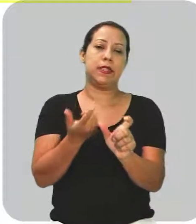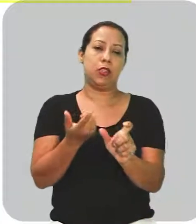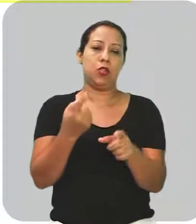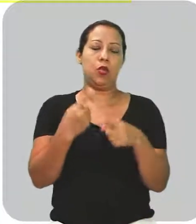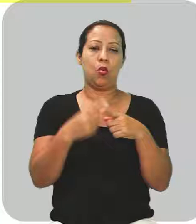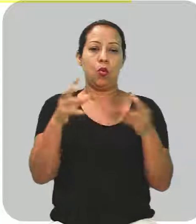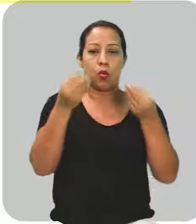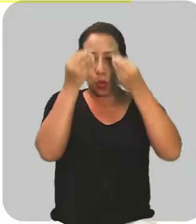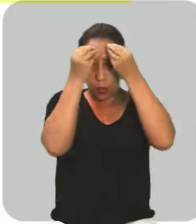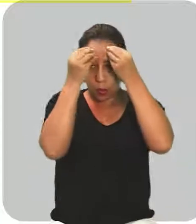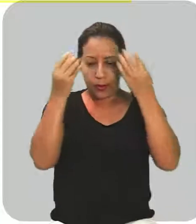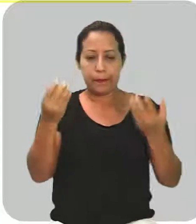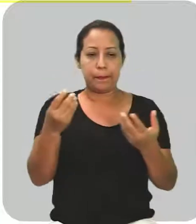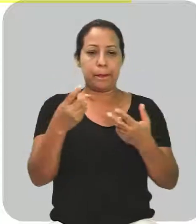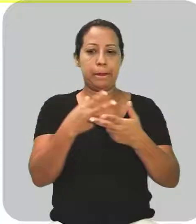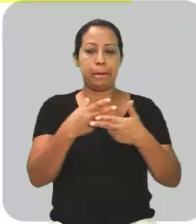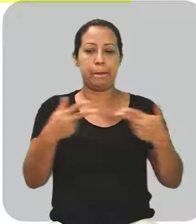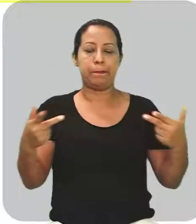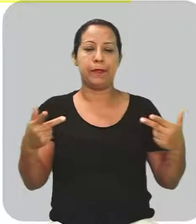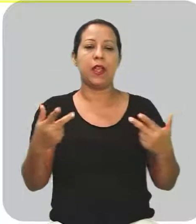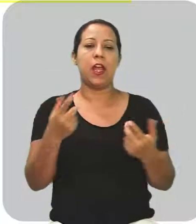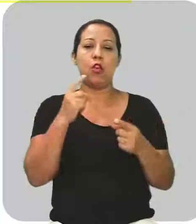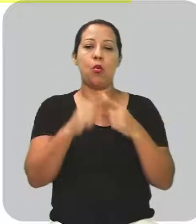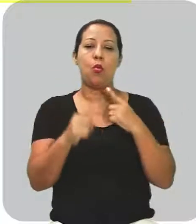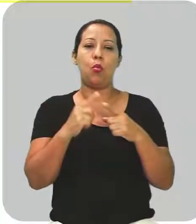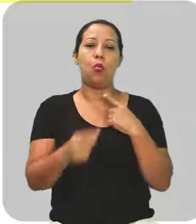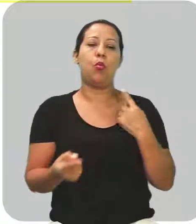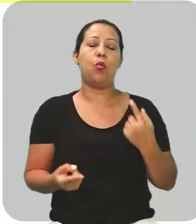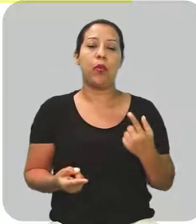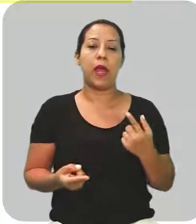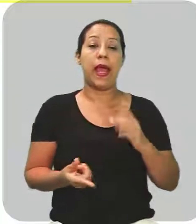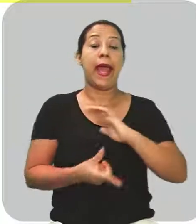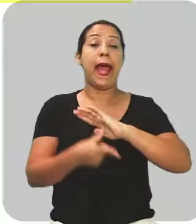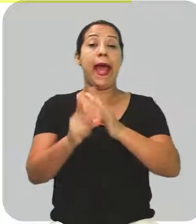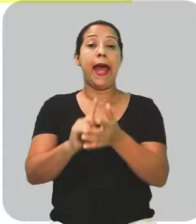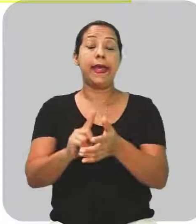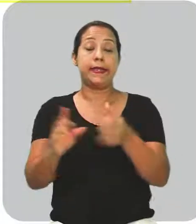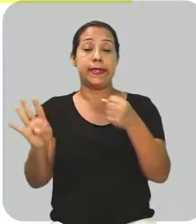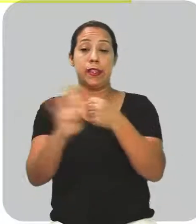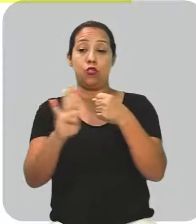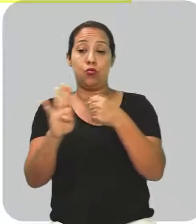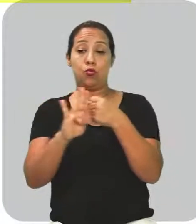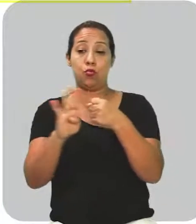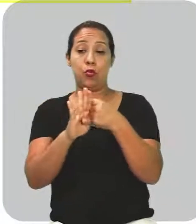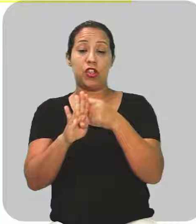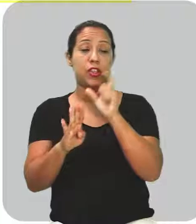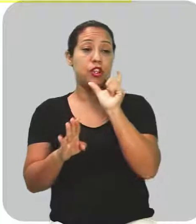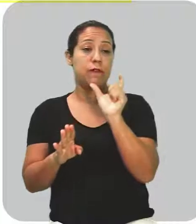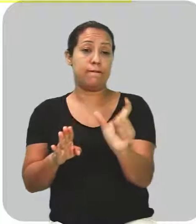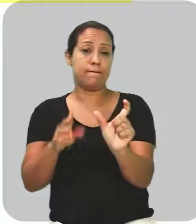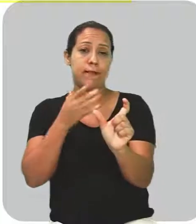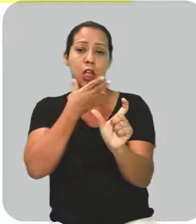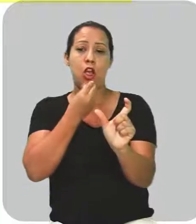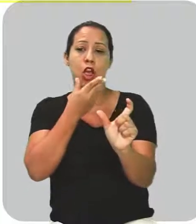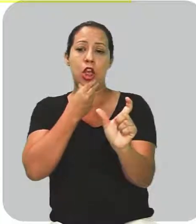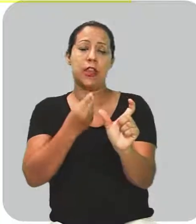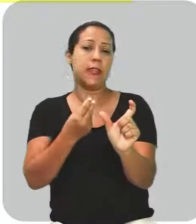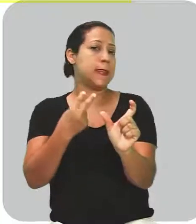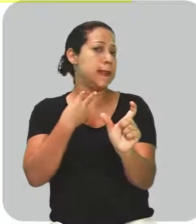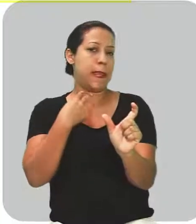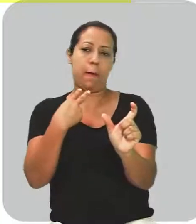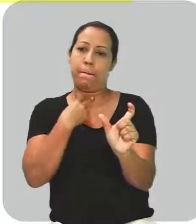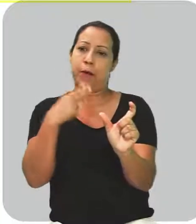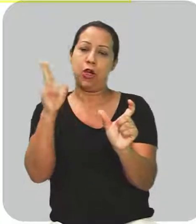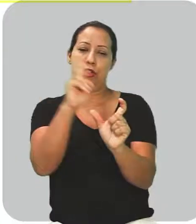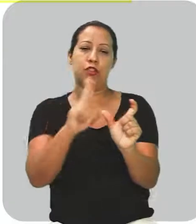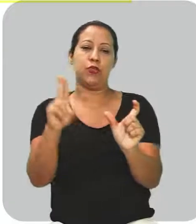Casos proibidos. 1. Antes de substantivo masculino, não se usa crase. E aí